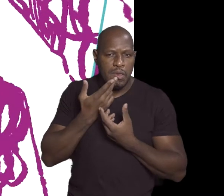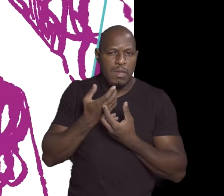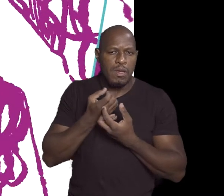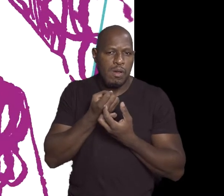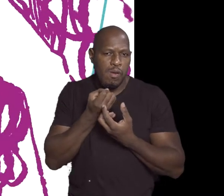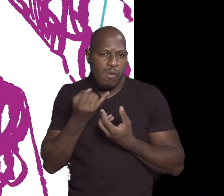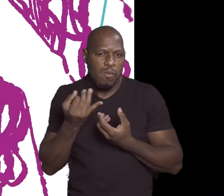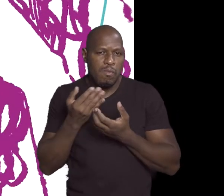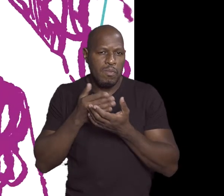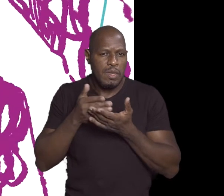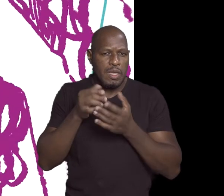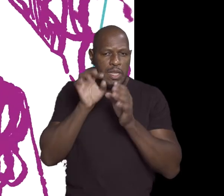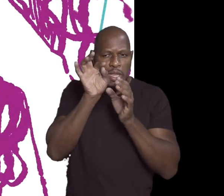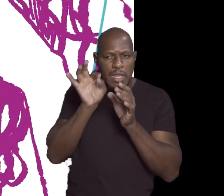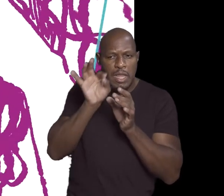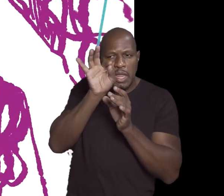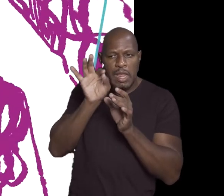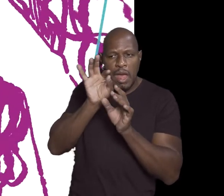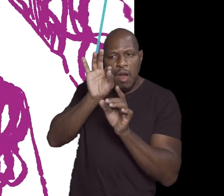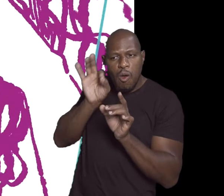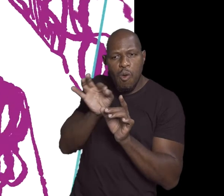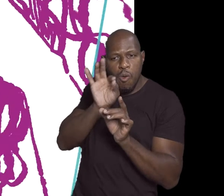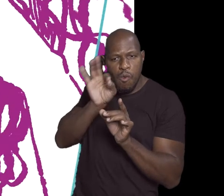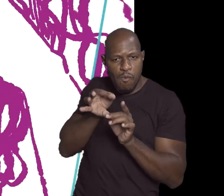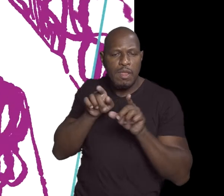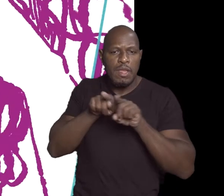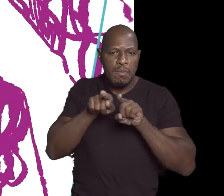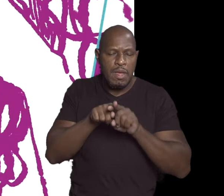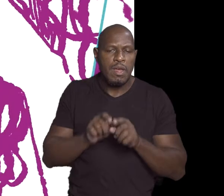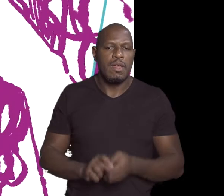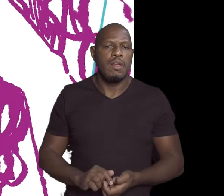quando eu faço coisas tipo essa, linhas curvas,